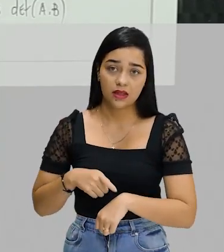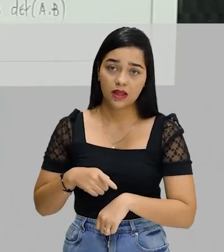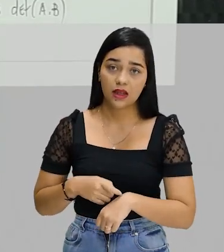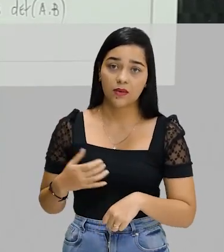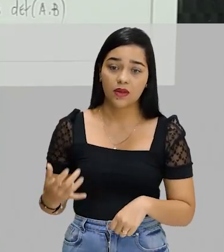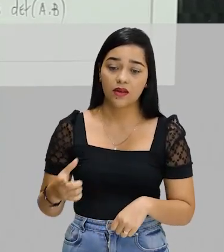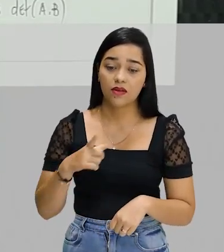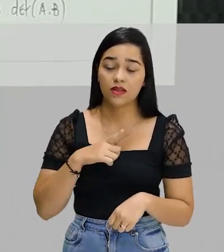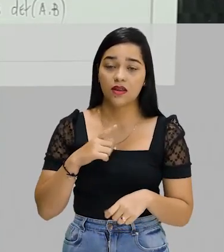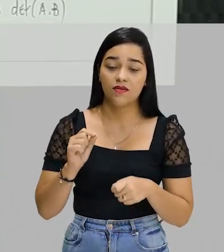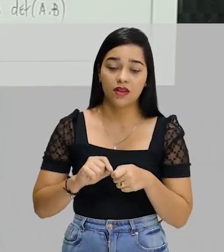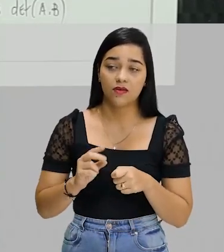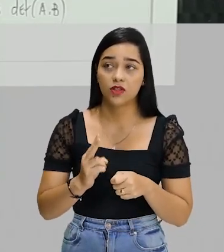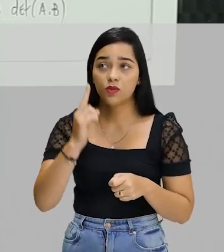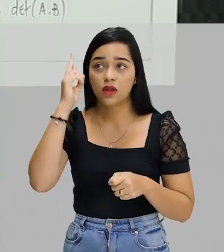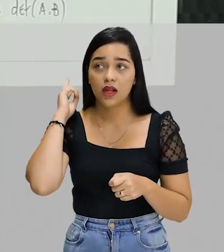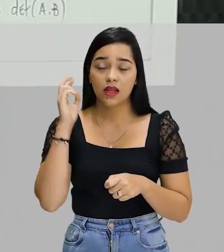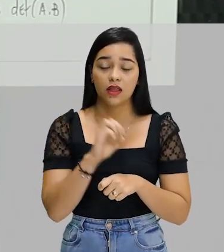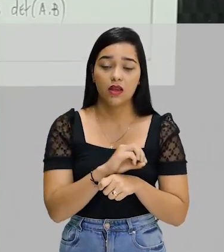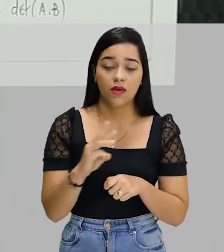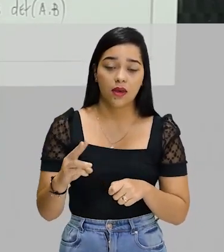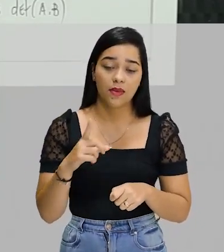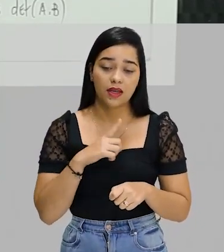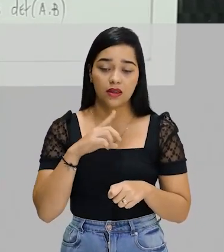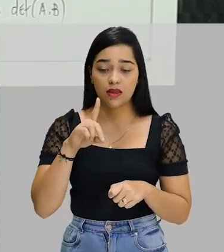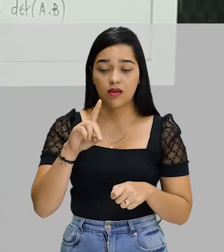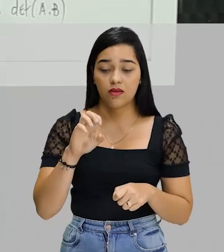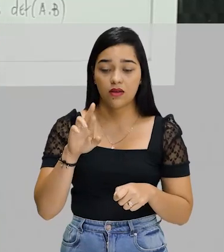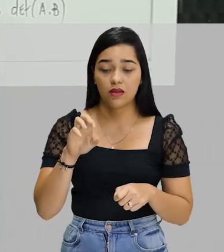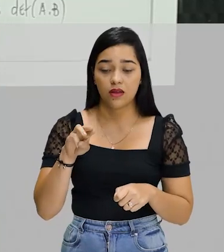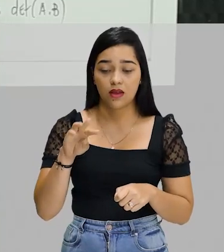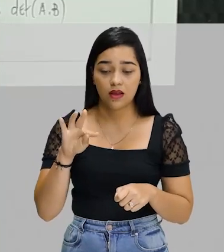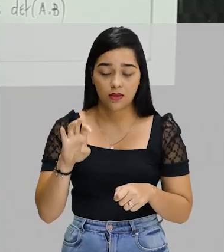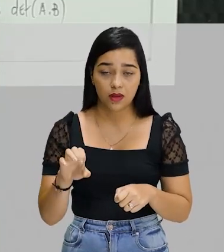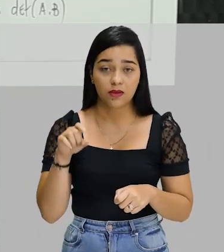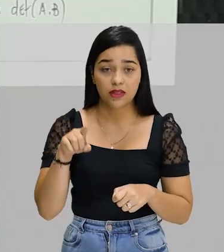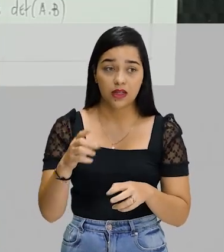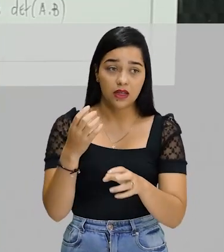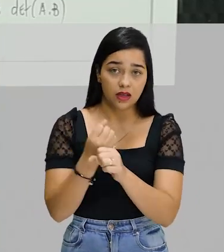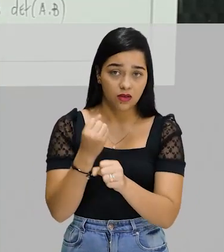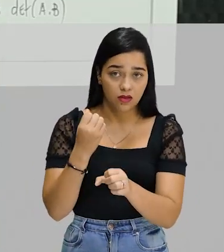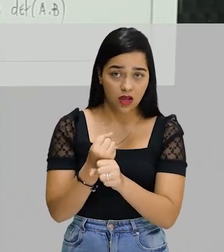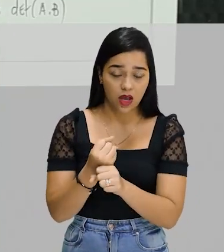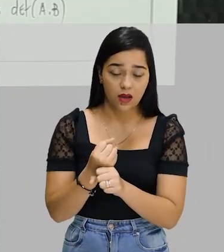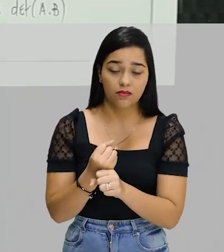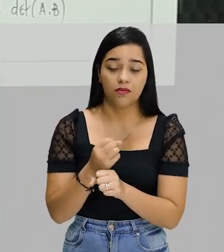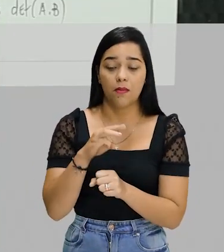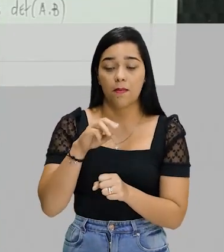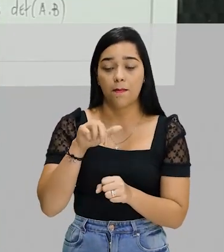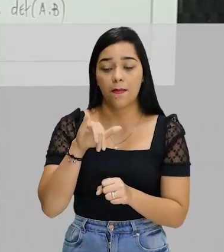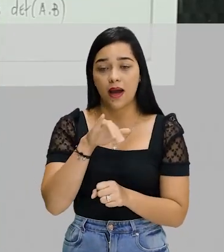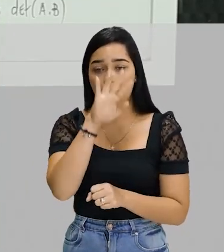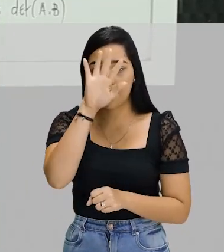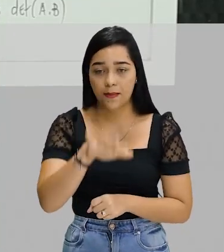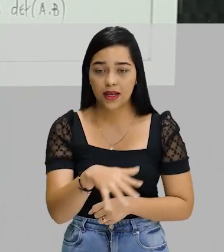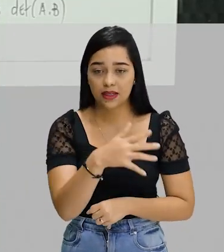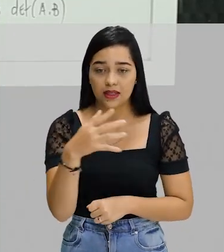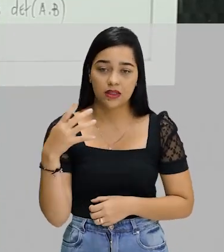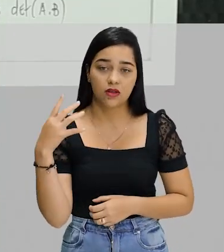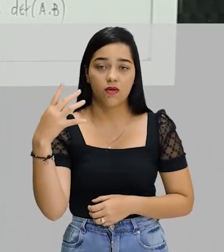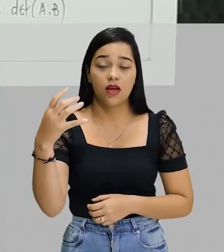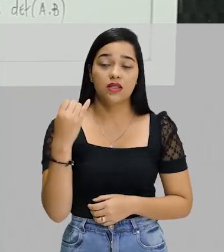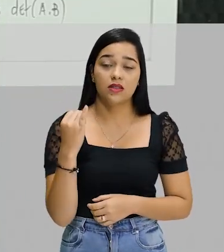você está fazendo vestibular da UEMA, aí caiu um determinante para você calcular, matriz de ordem 4. Se você perder